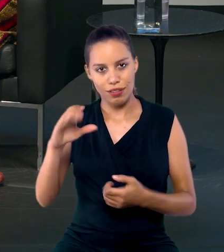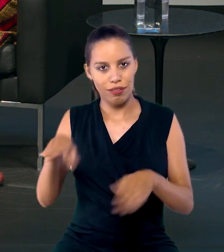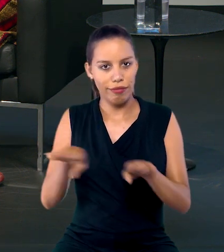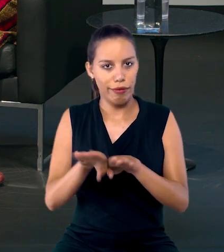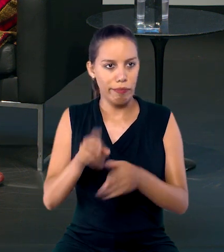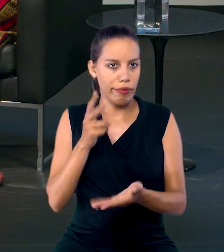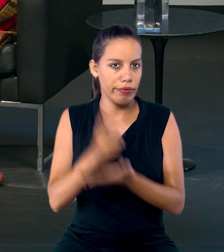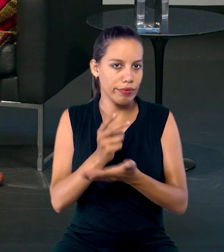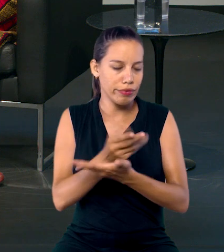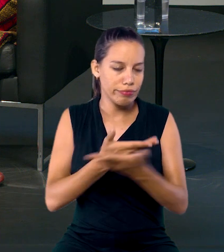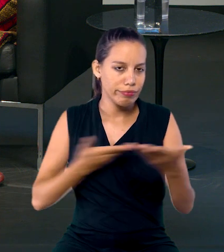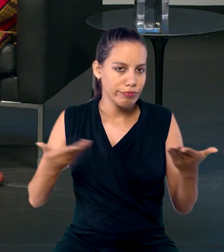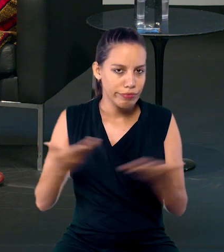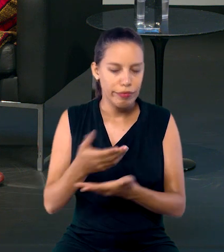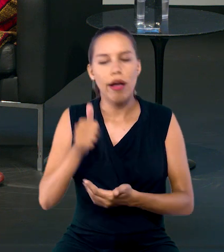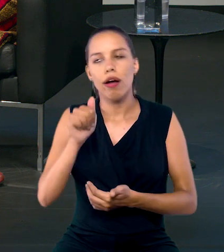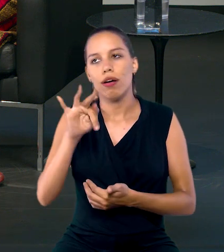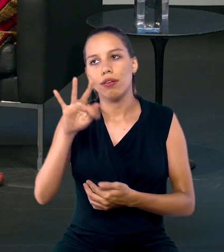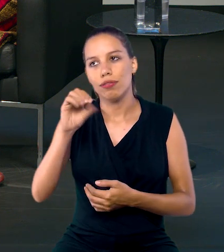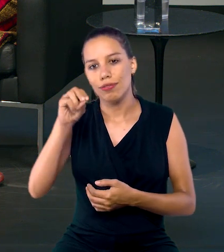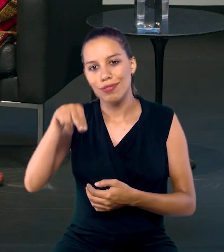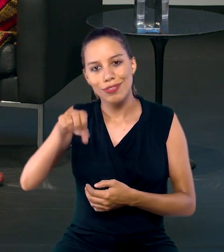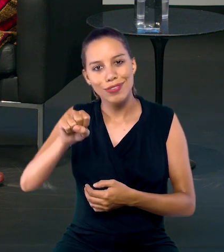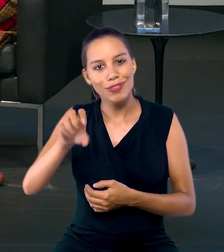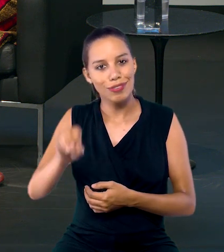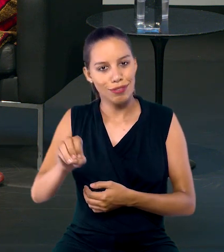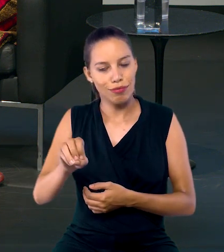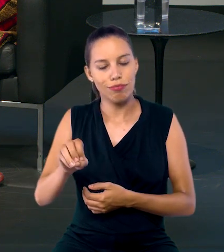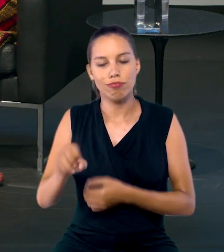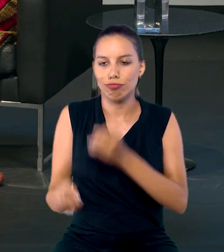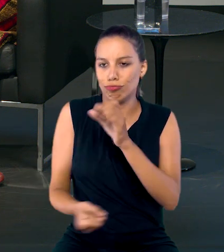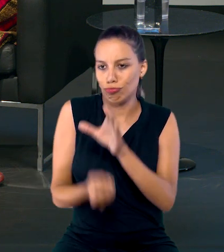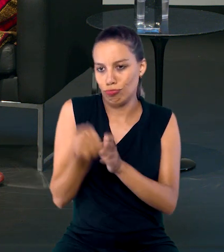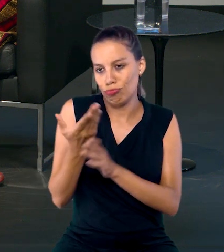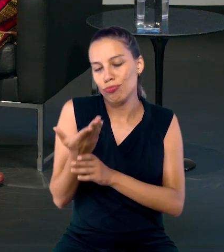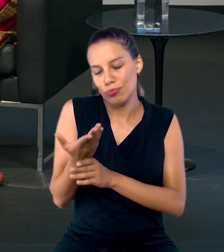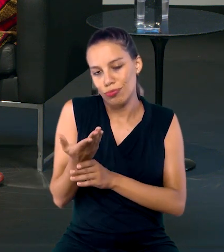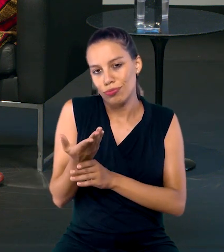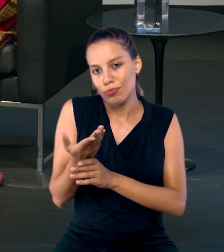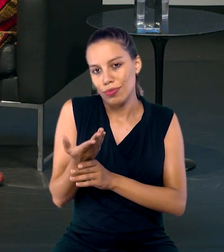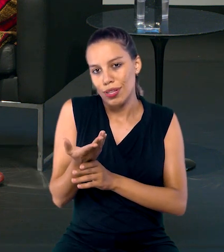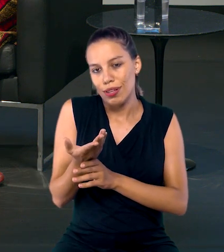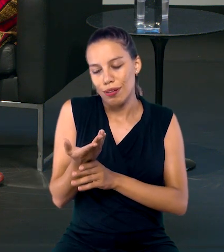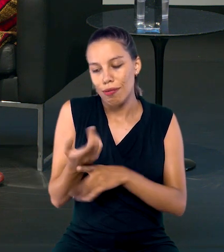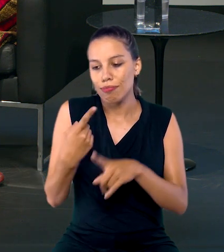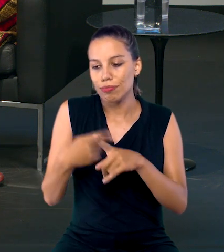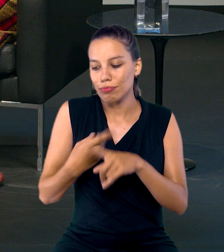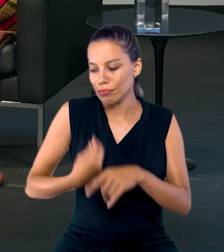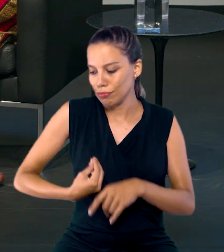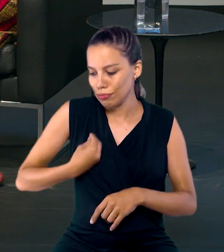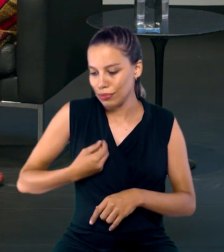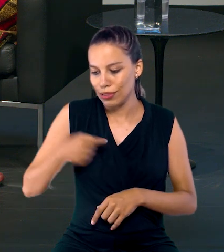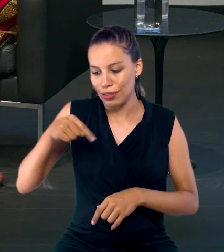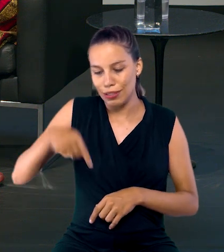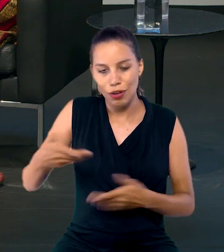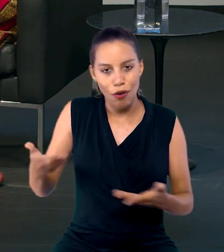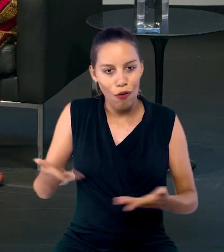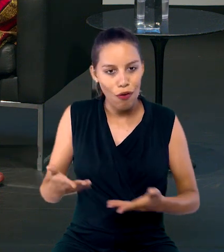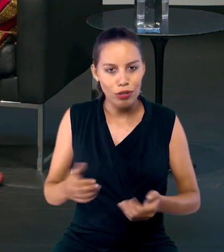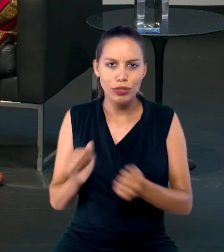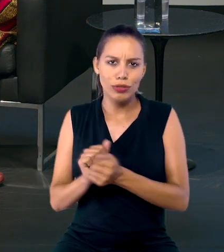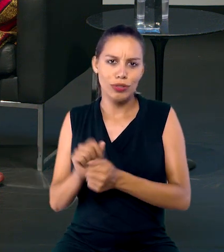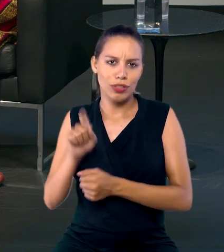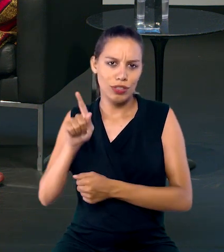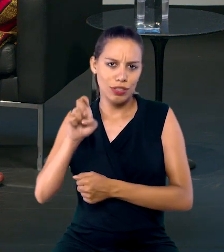Sempre um Papo, a toda a equipe do Sempre um Papo, ao Afonso Borges, que é o idealizador, pela honra de estar com a Geni